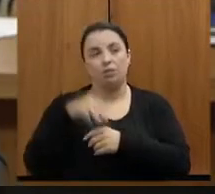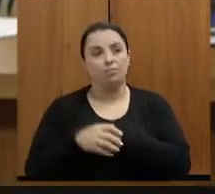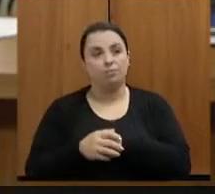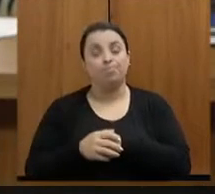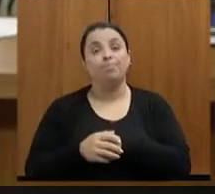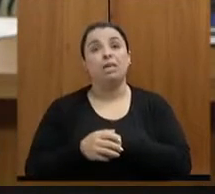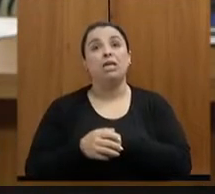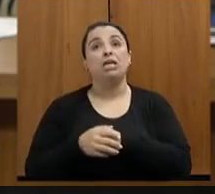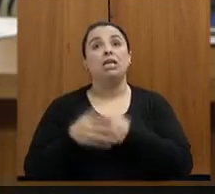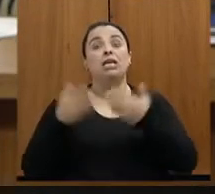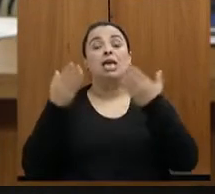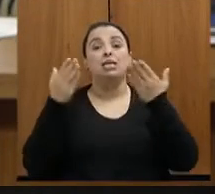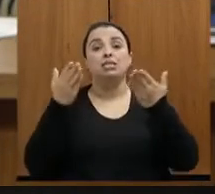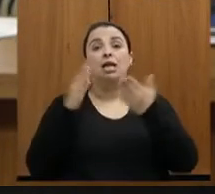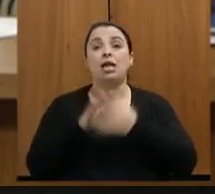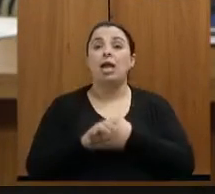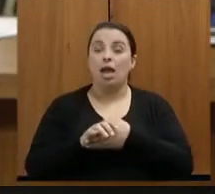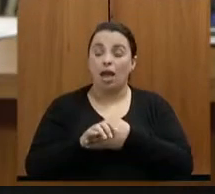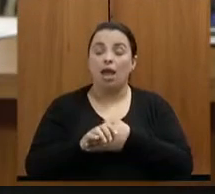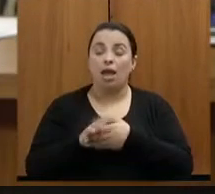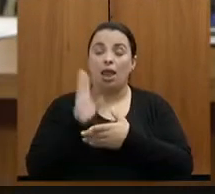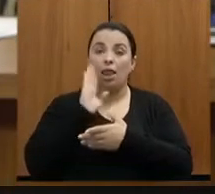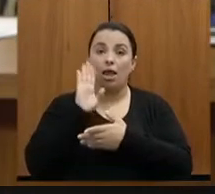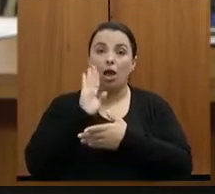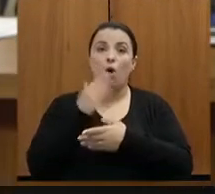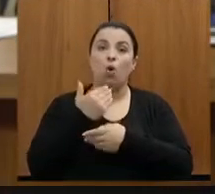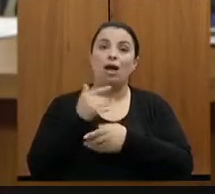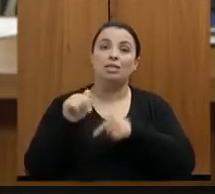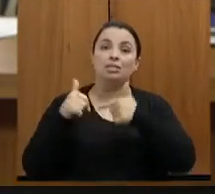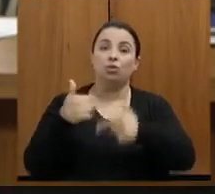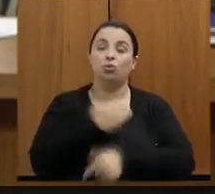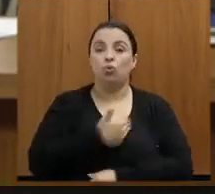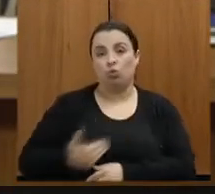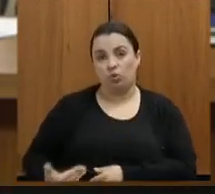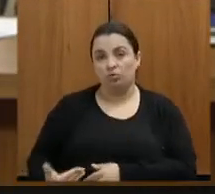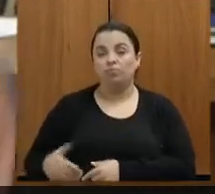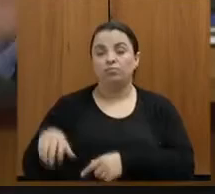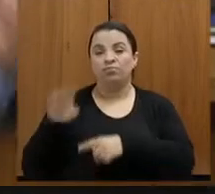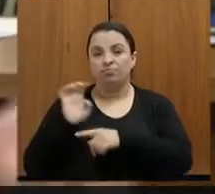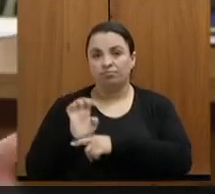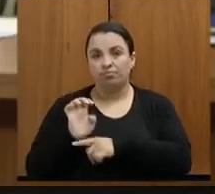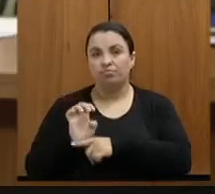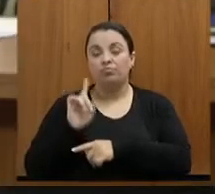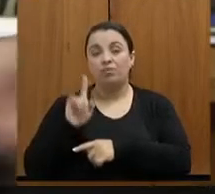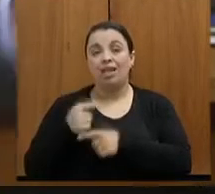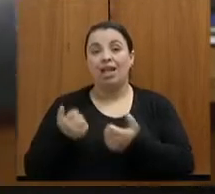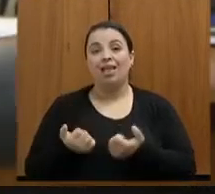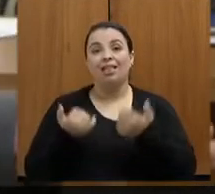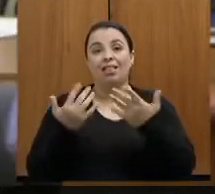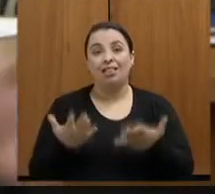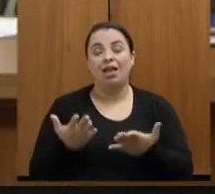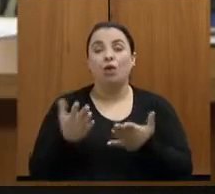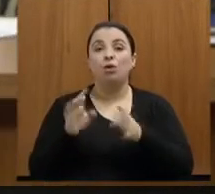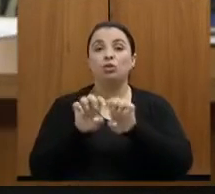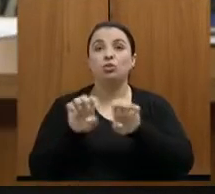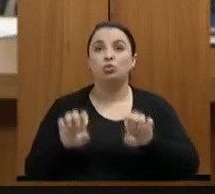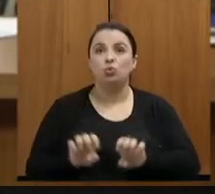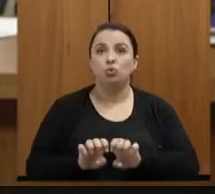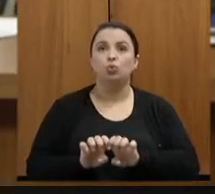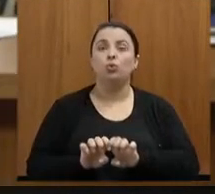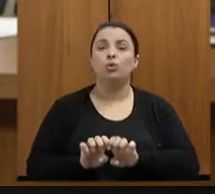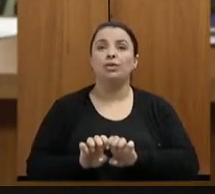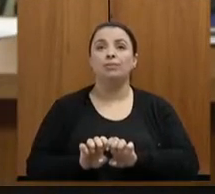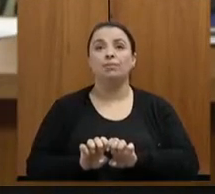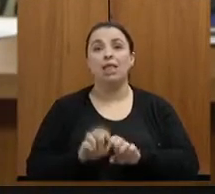ponto que eu acho bacana do que o governo do Estado tem feito, que de fato é dar a estrutura, seja pela Secretaria de Estado de